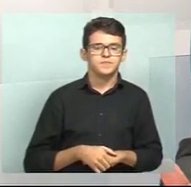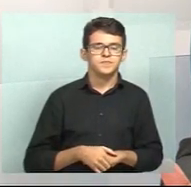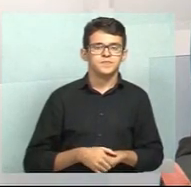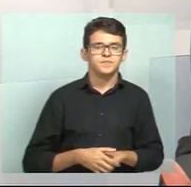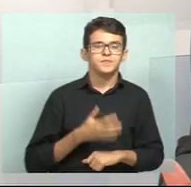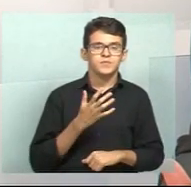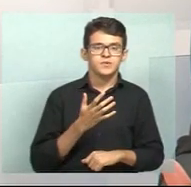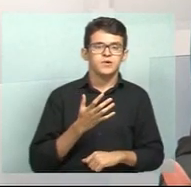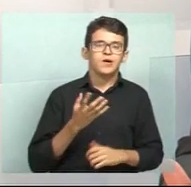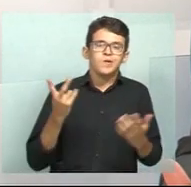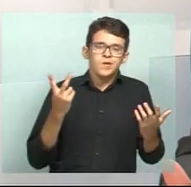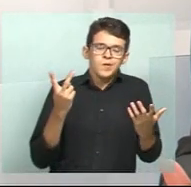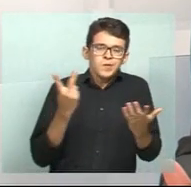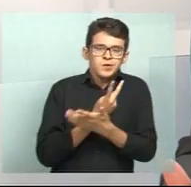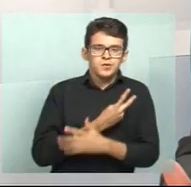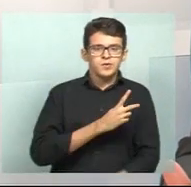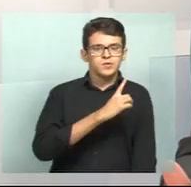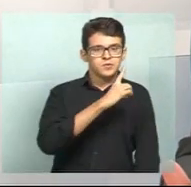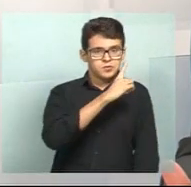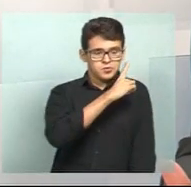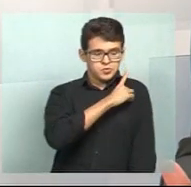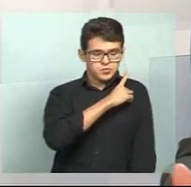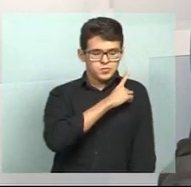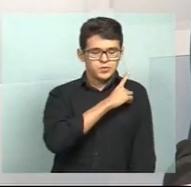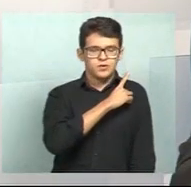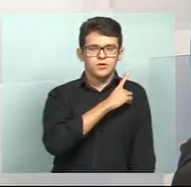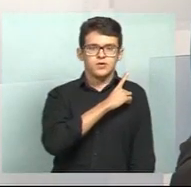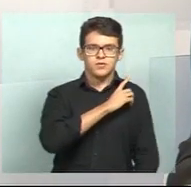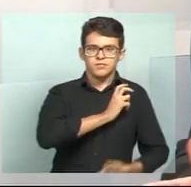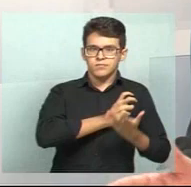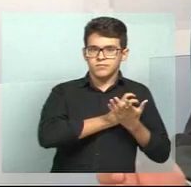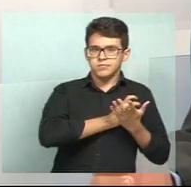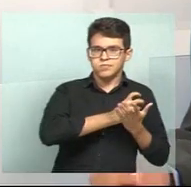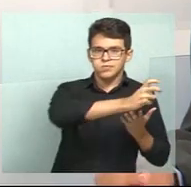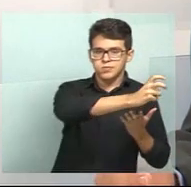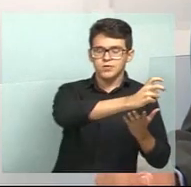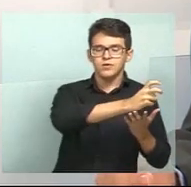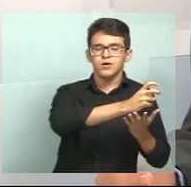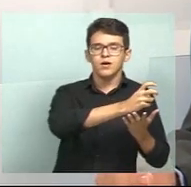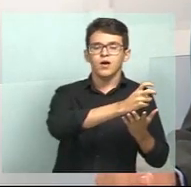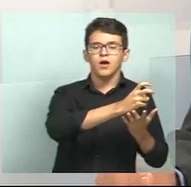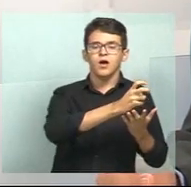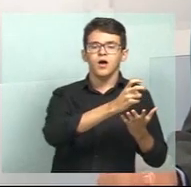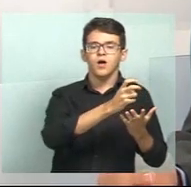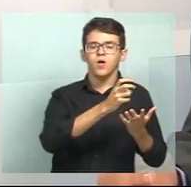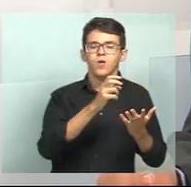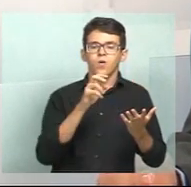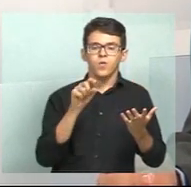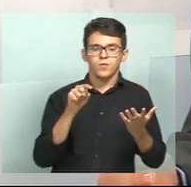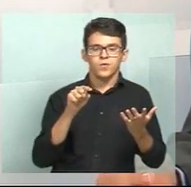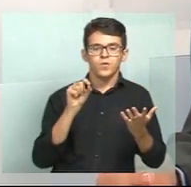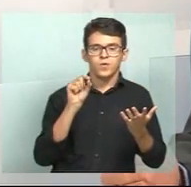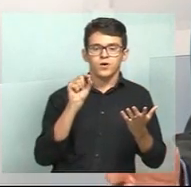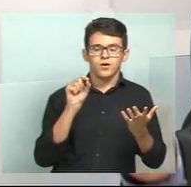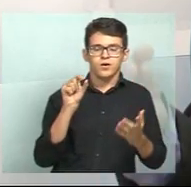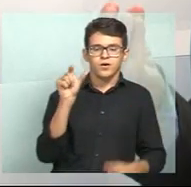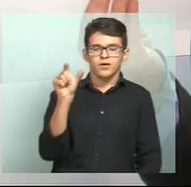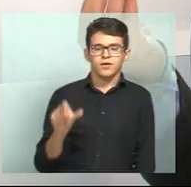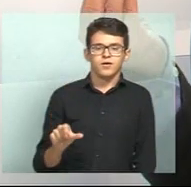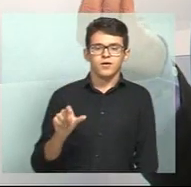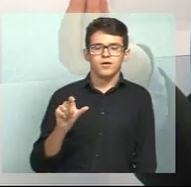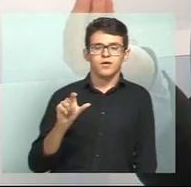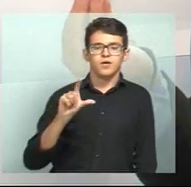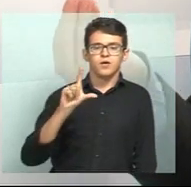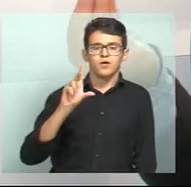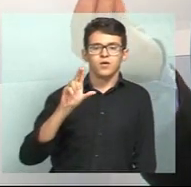notar que cada vez mais o circo se fecha ao seu redor, o que é que, na minha avaliação, ele cria